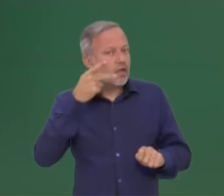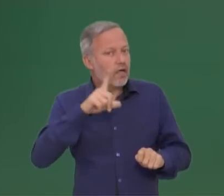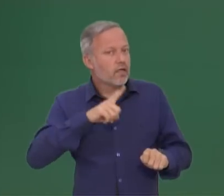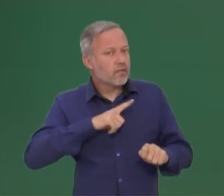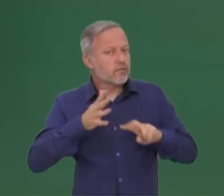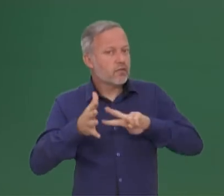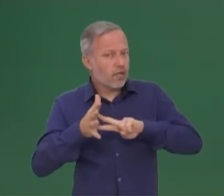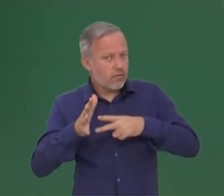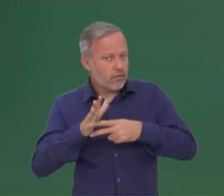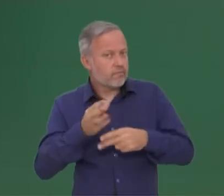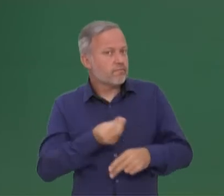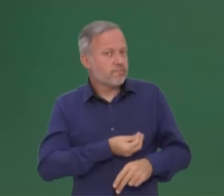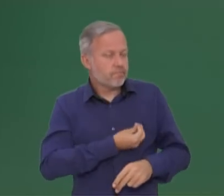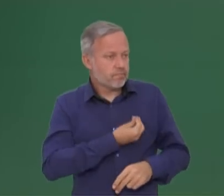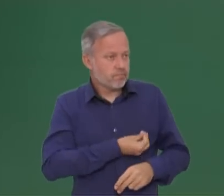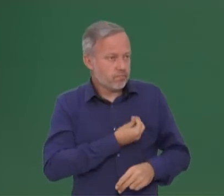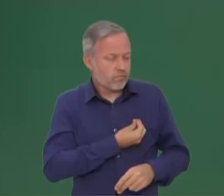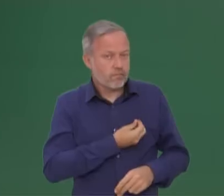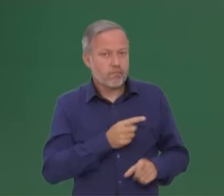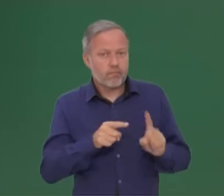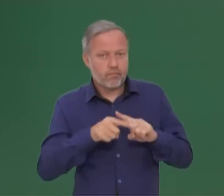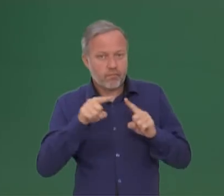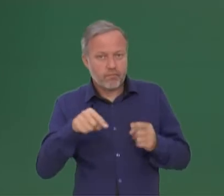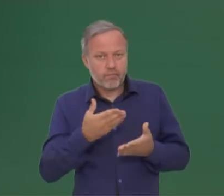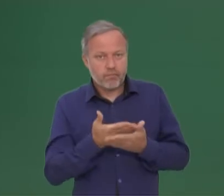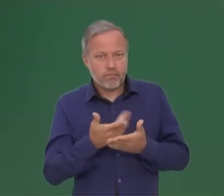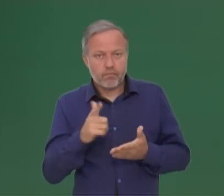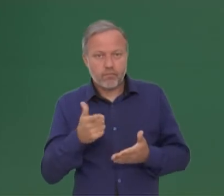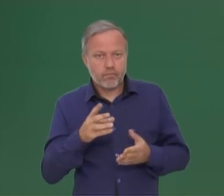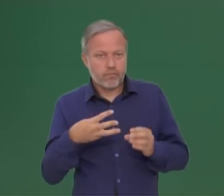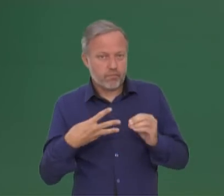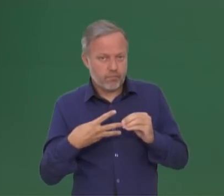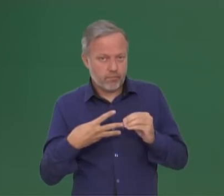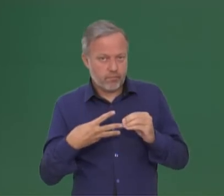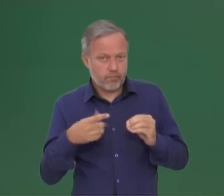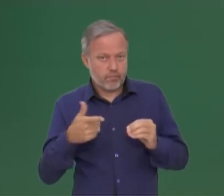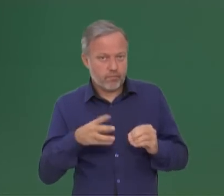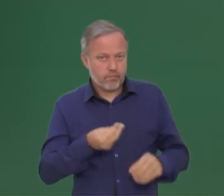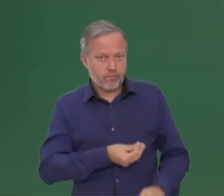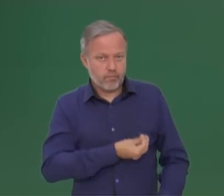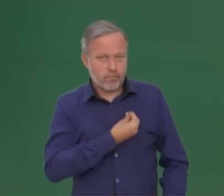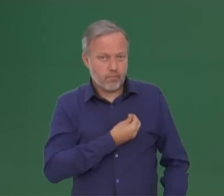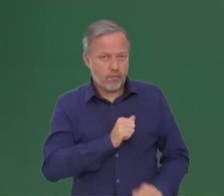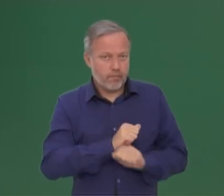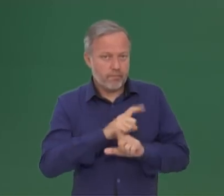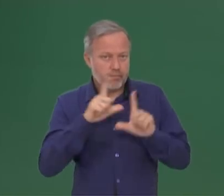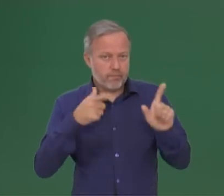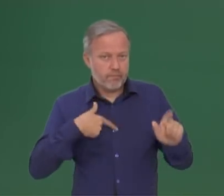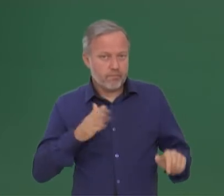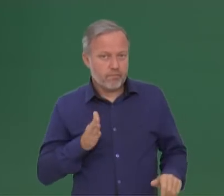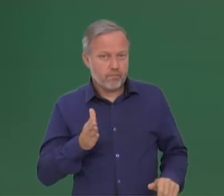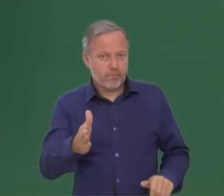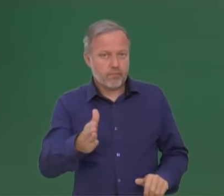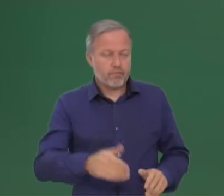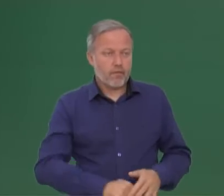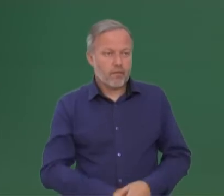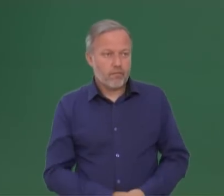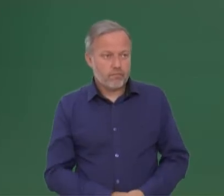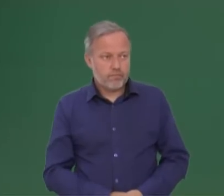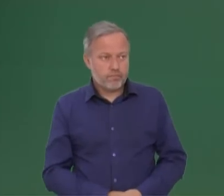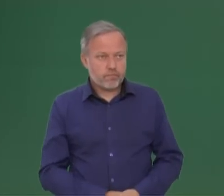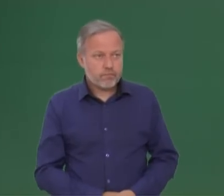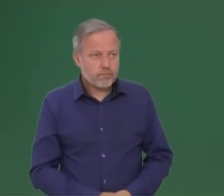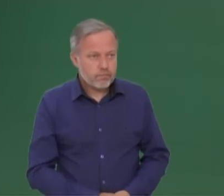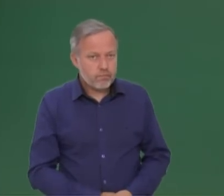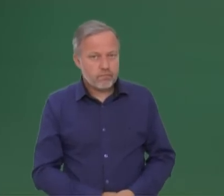nas nossas aulas que vírus não são seres vivos. Perfeito? Ficou claro? Vamos adiante? Vamos aprofundar nosso